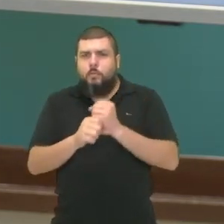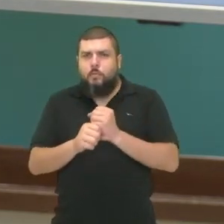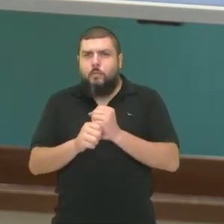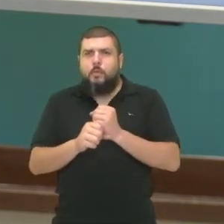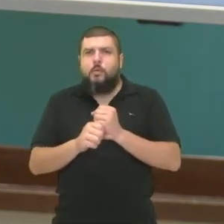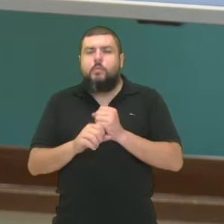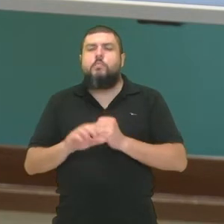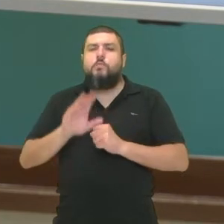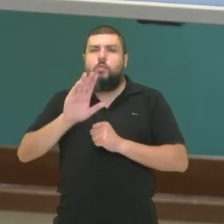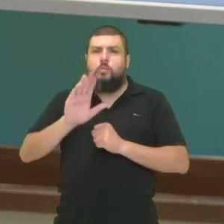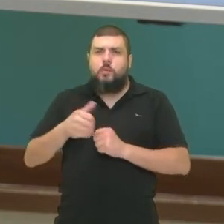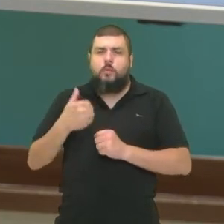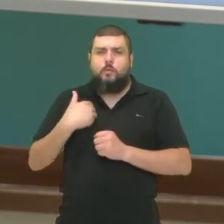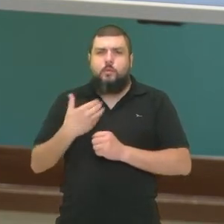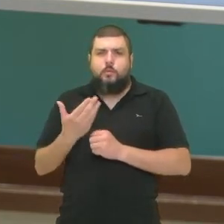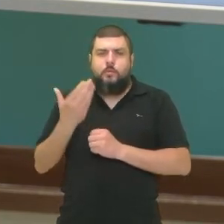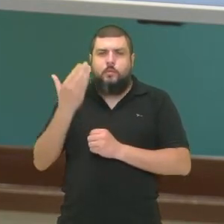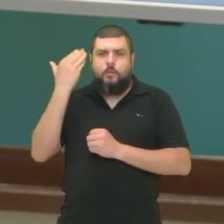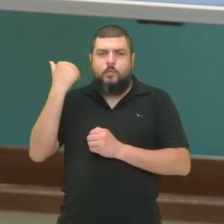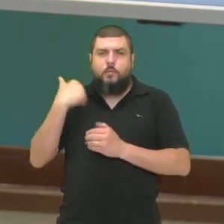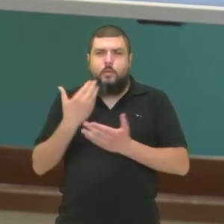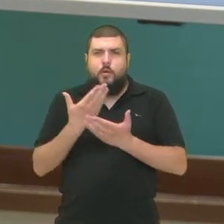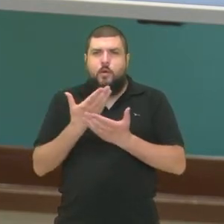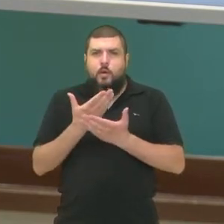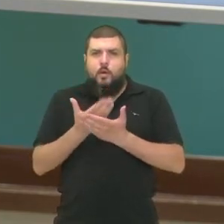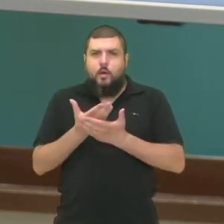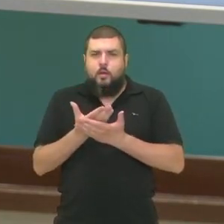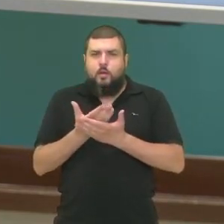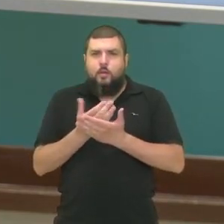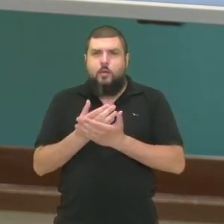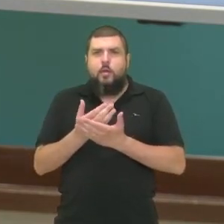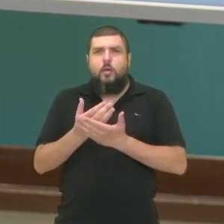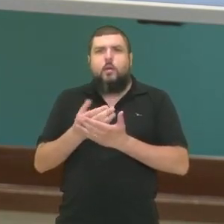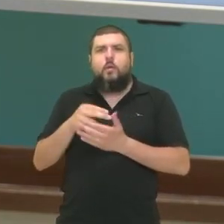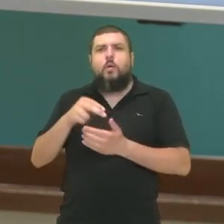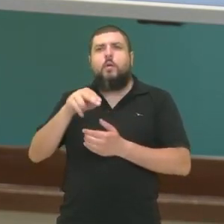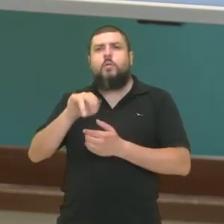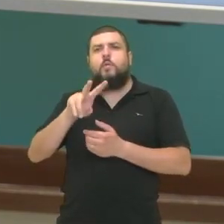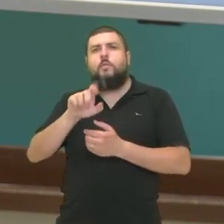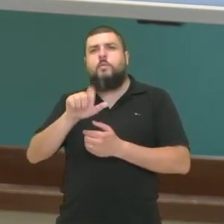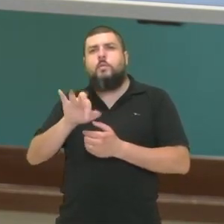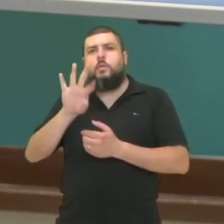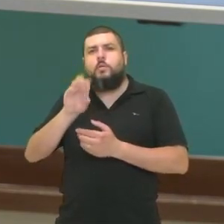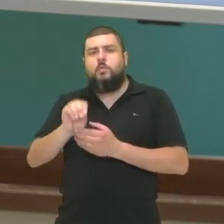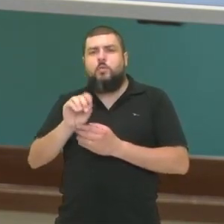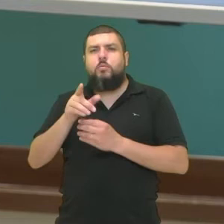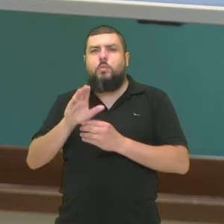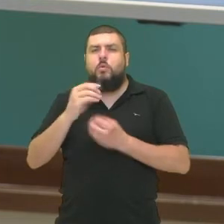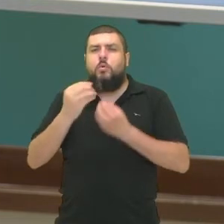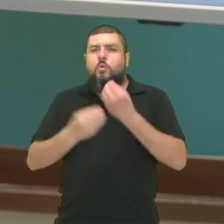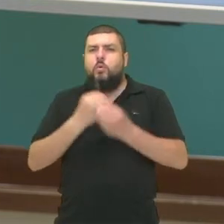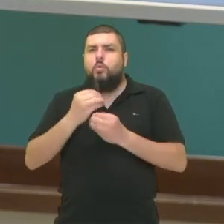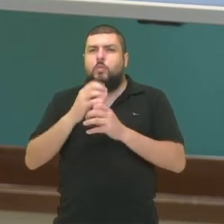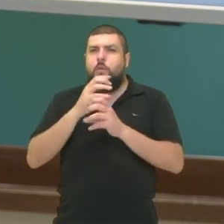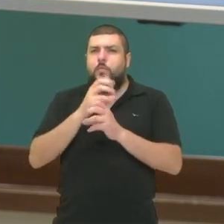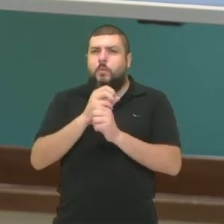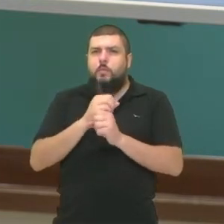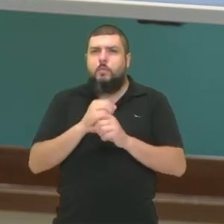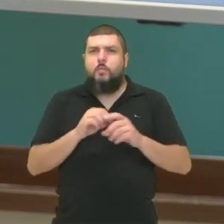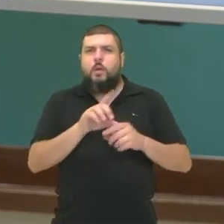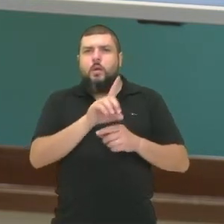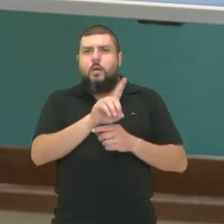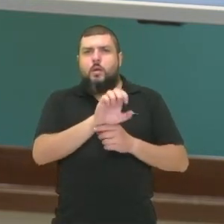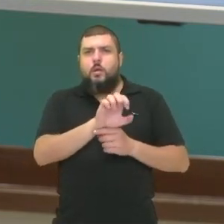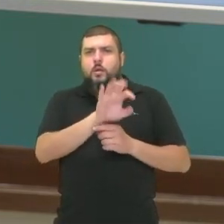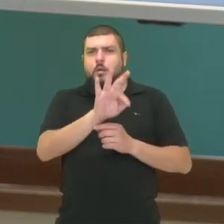trabalhou na aula de nivelamento, para a gente resolver um determinante, aplicando, por exemplo, a regra de